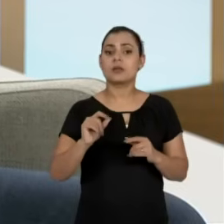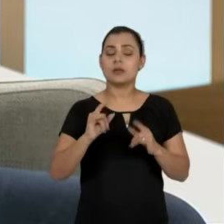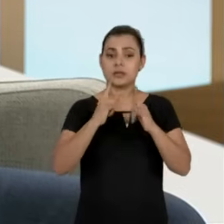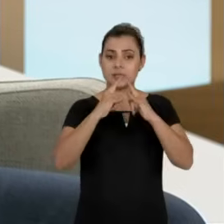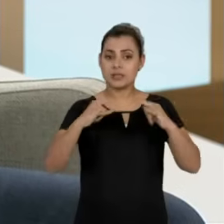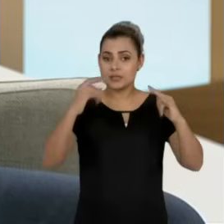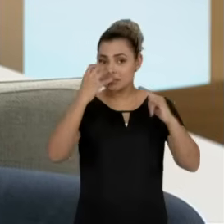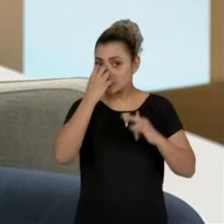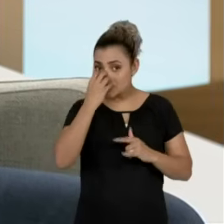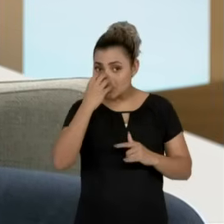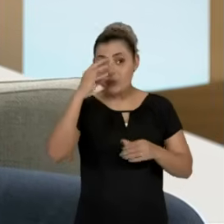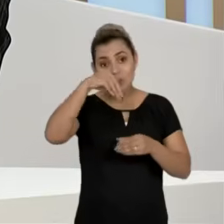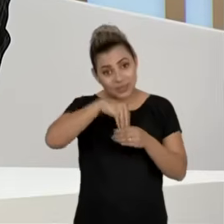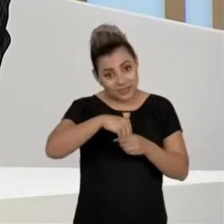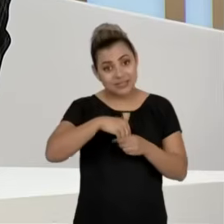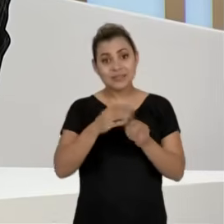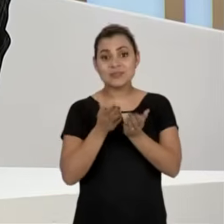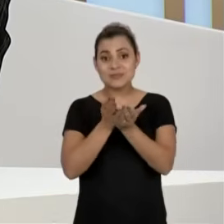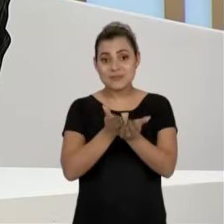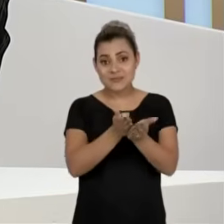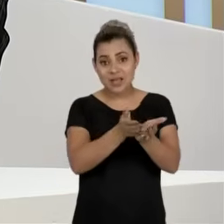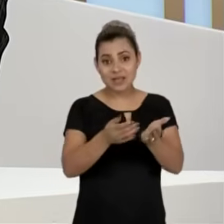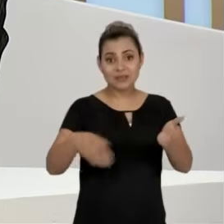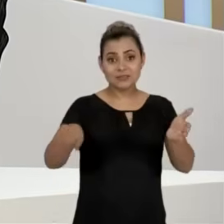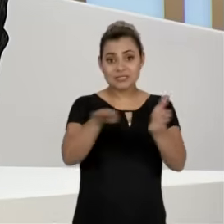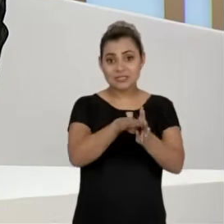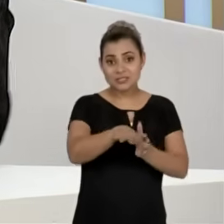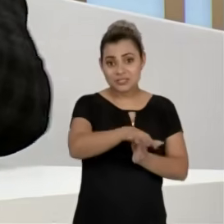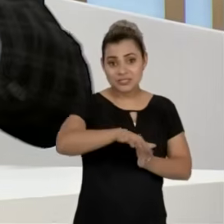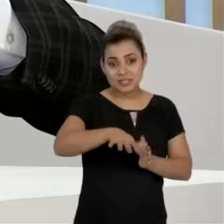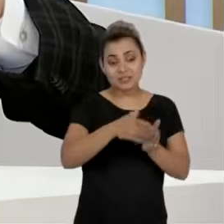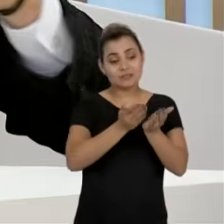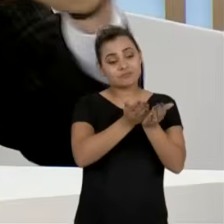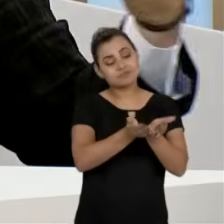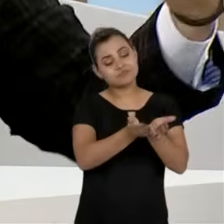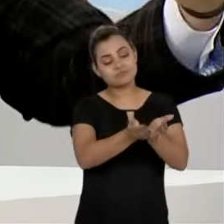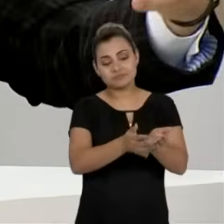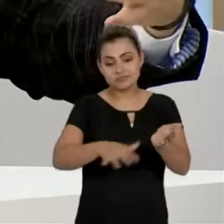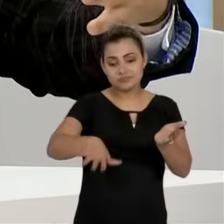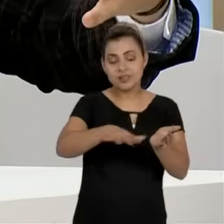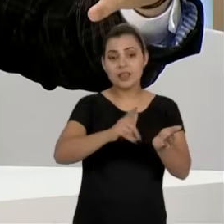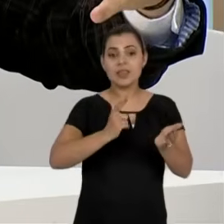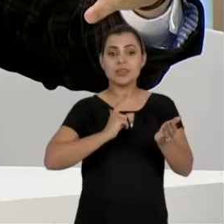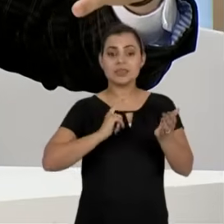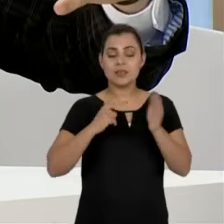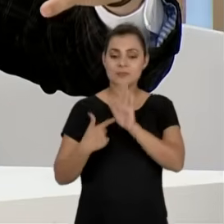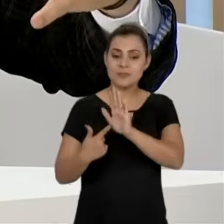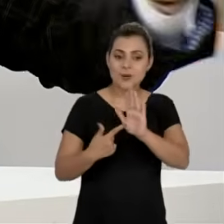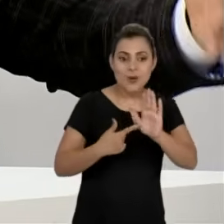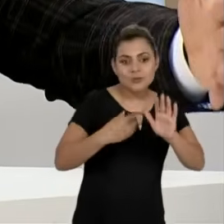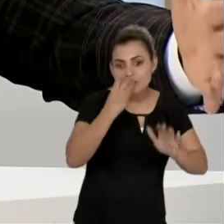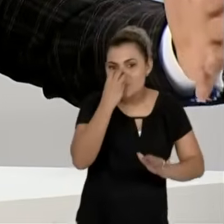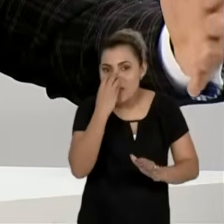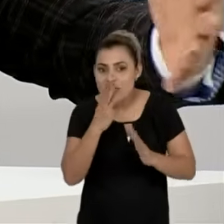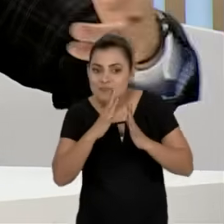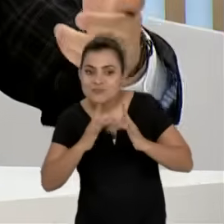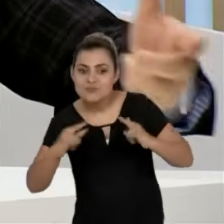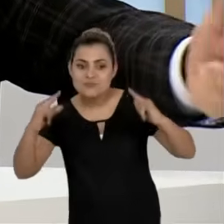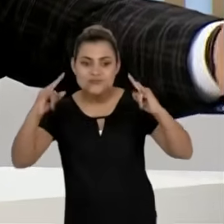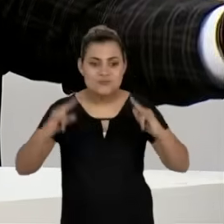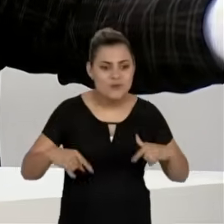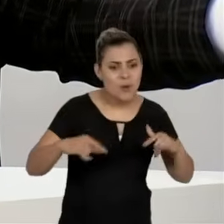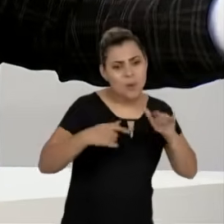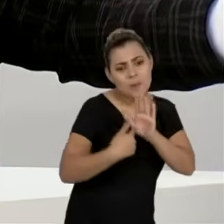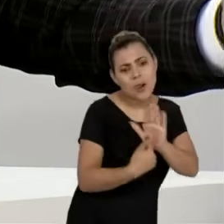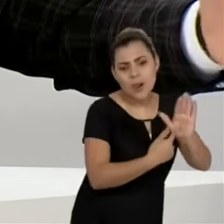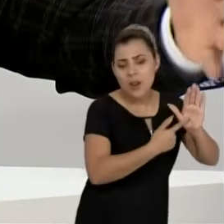de um barco e quando você chega numa comunidade, você faz uma encenação de uma doença. Todo mundo